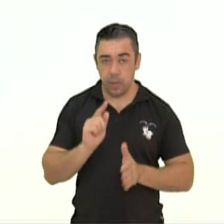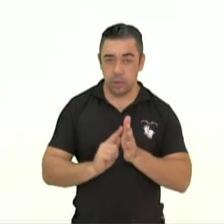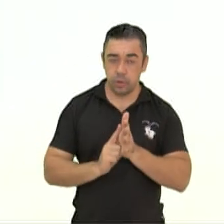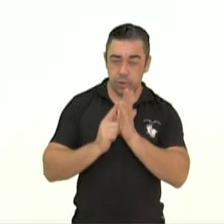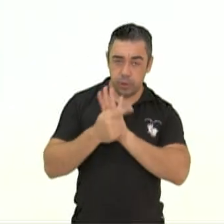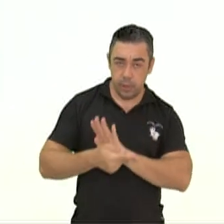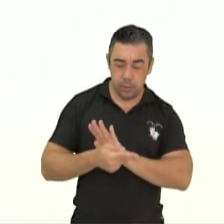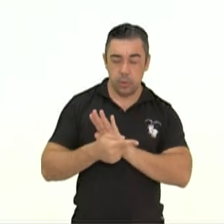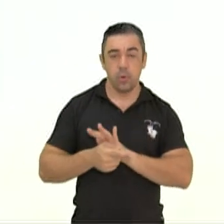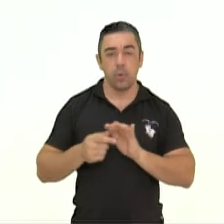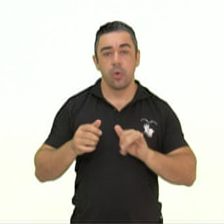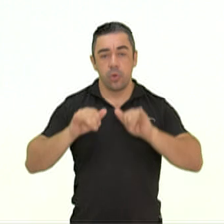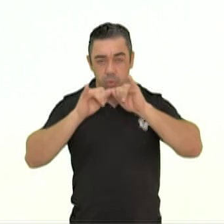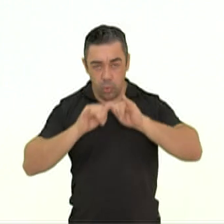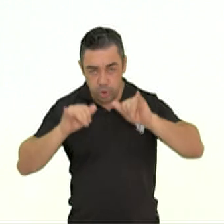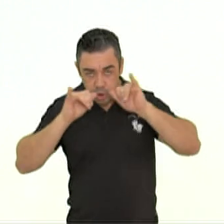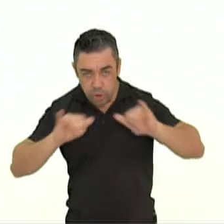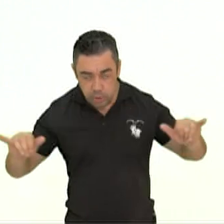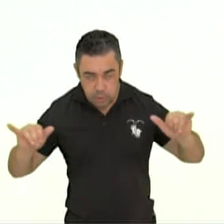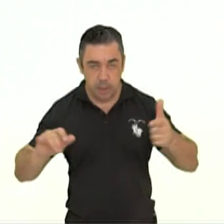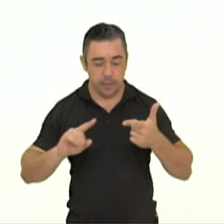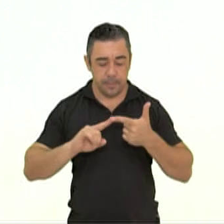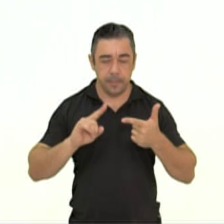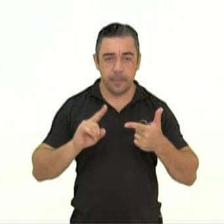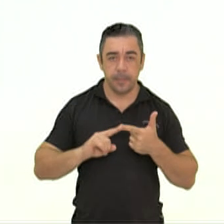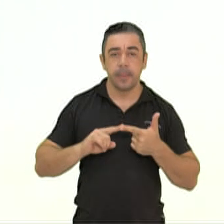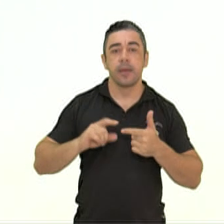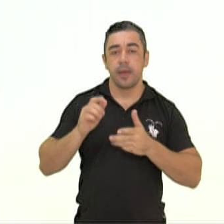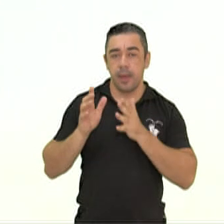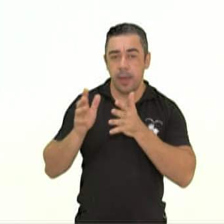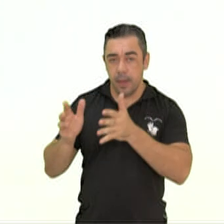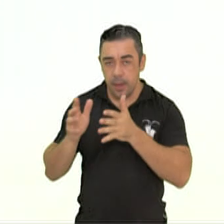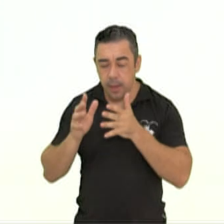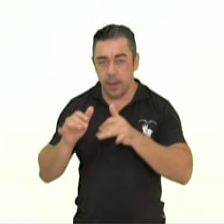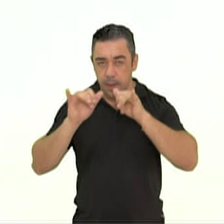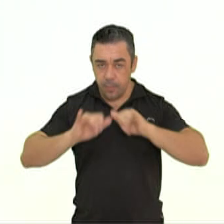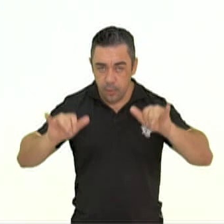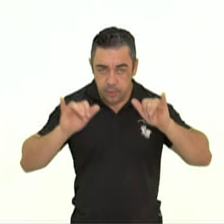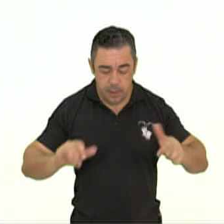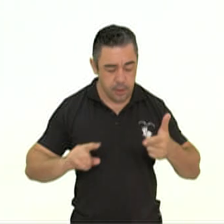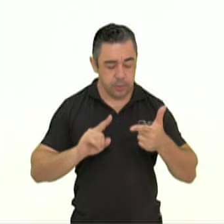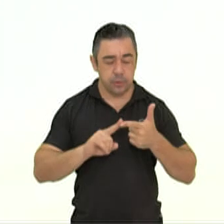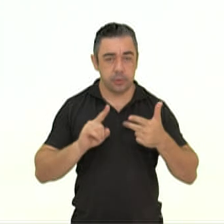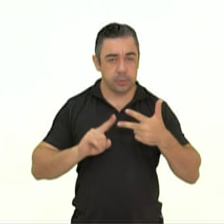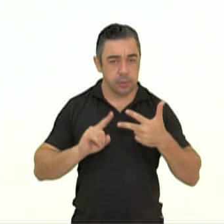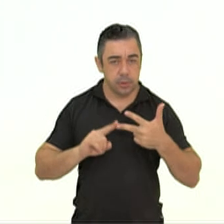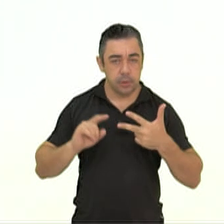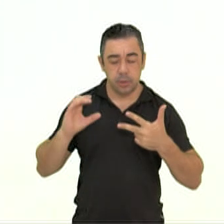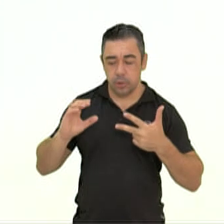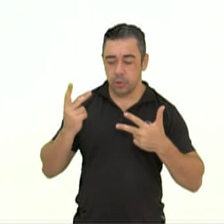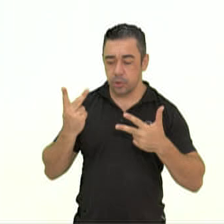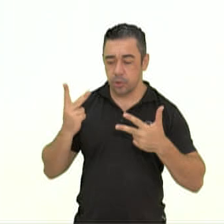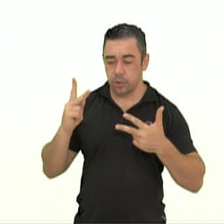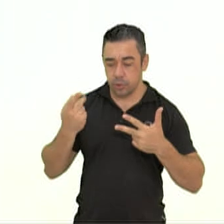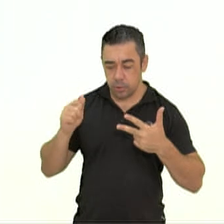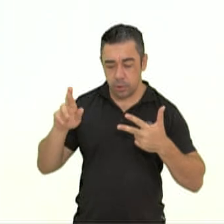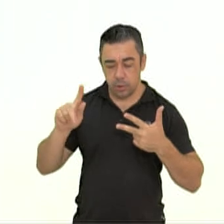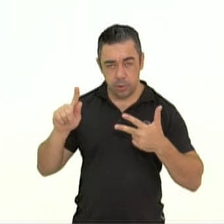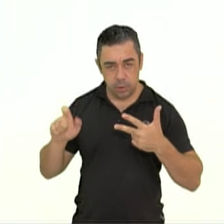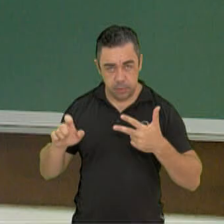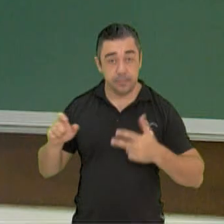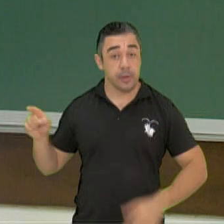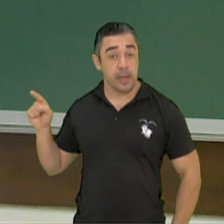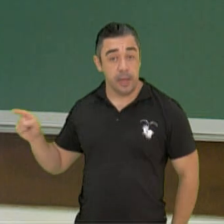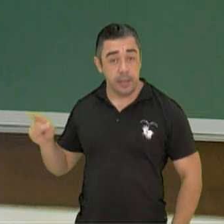textuais, notícia, reportagem e charge. Bom, temos aqui, um quiz para